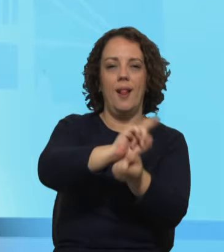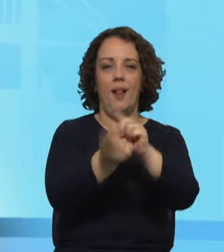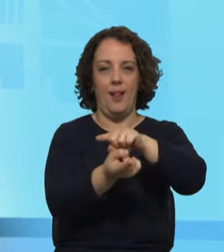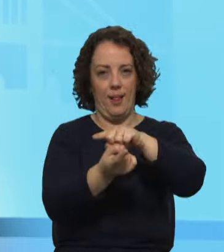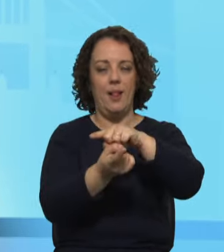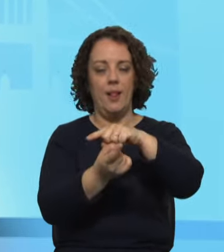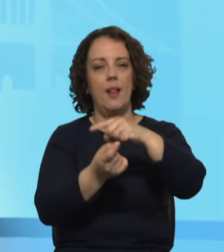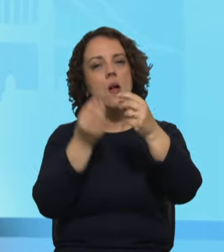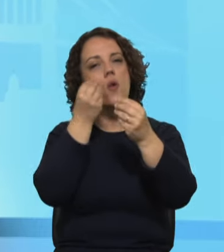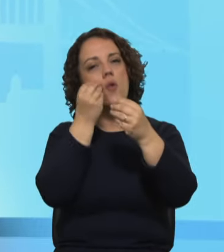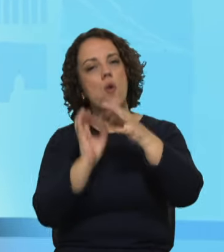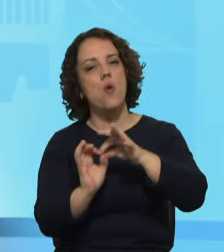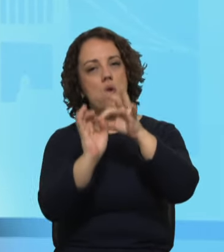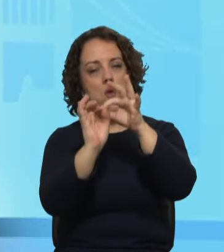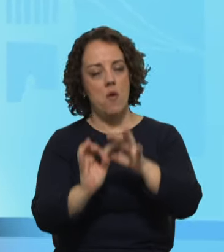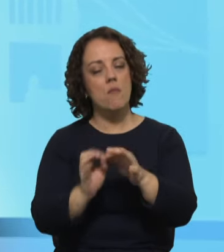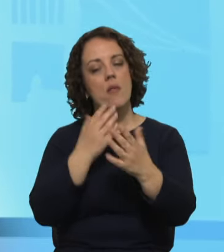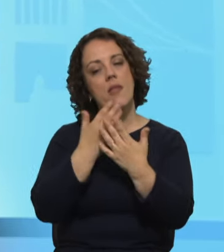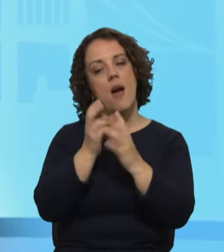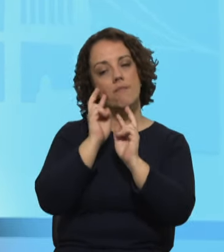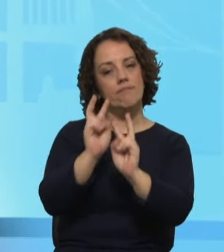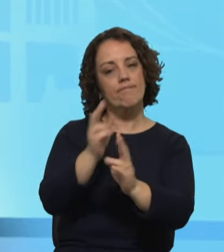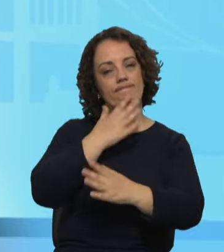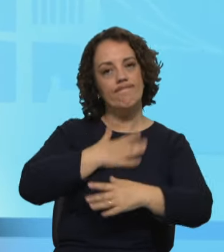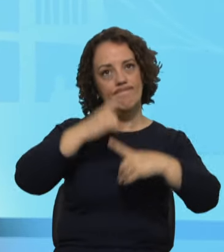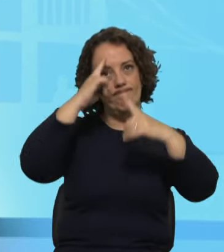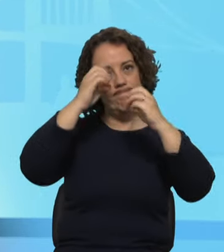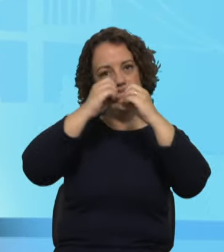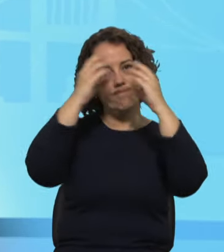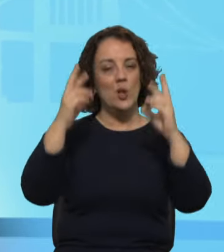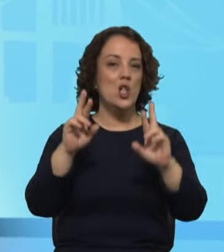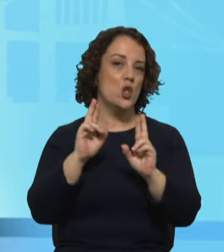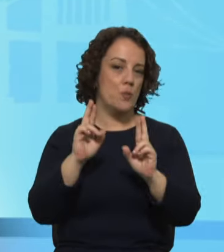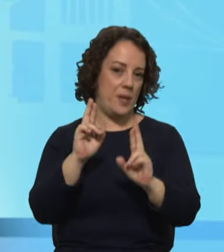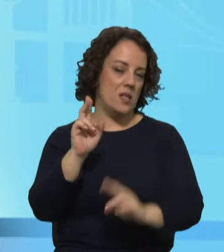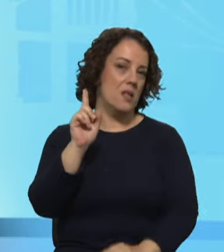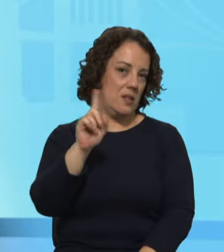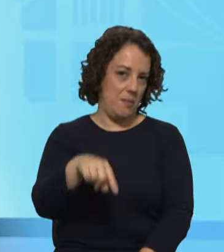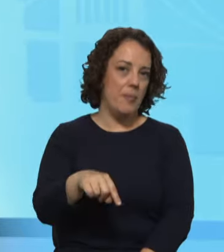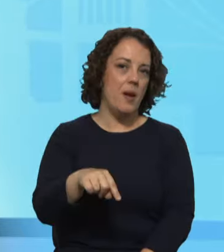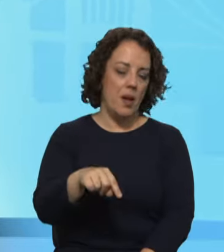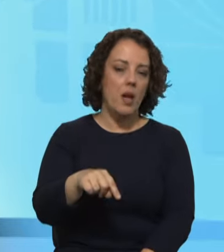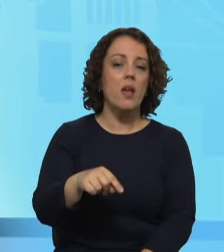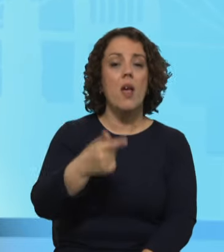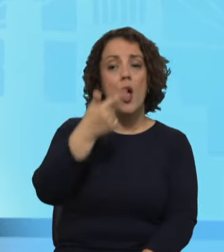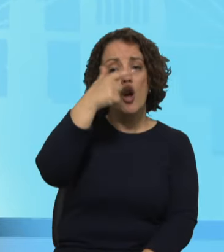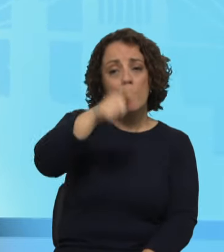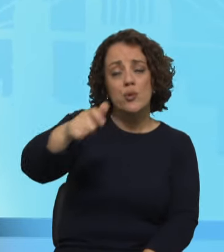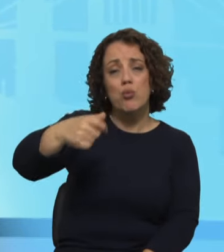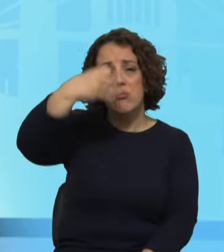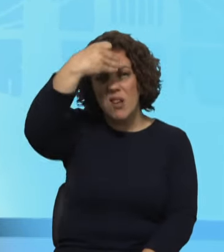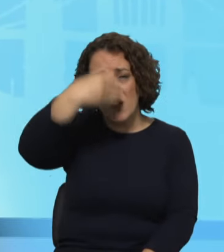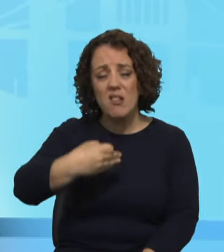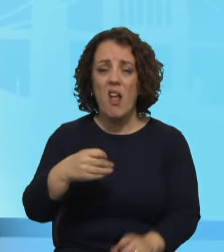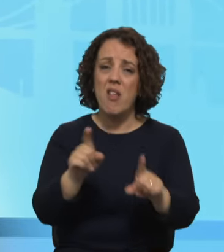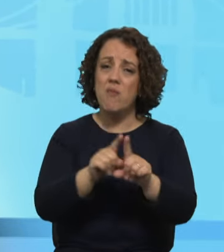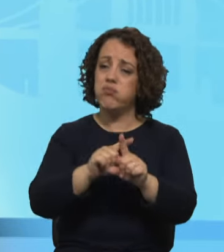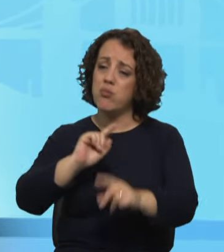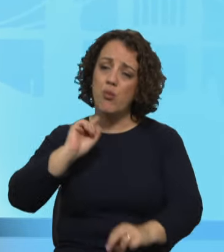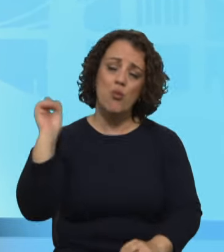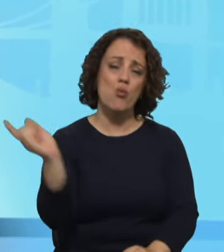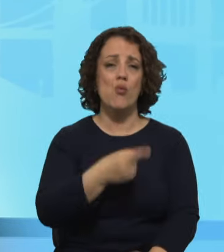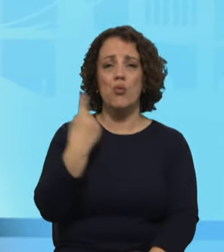contextos de uma forma esperançosa de uma forma Generosa também com pessoas dignas tão dignas como qualquer outra que encontramos